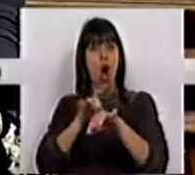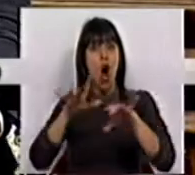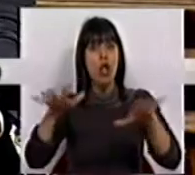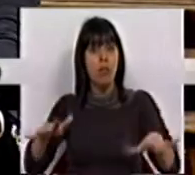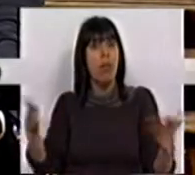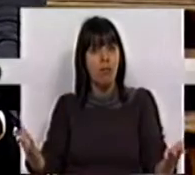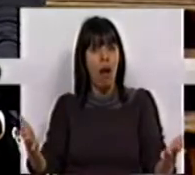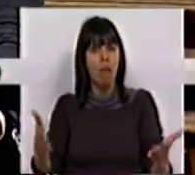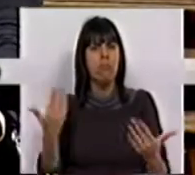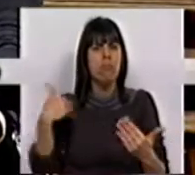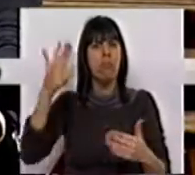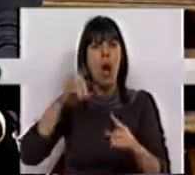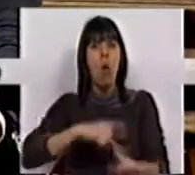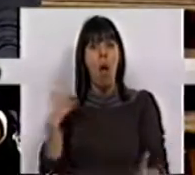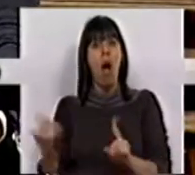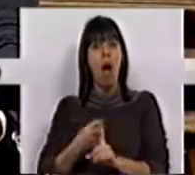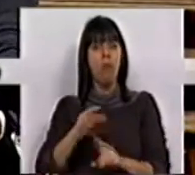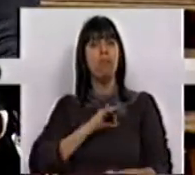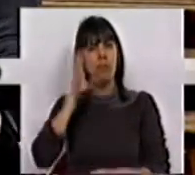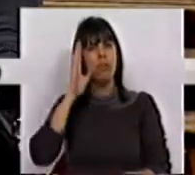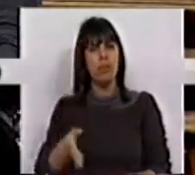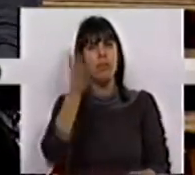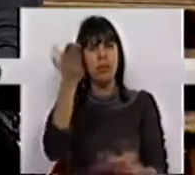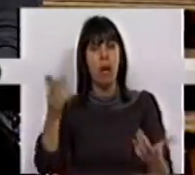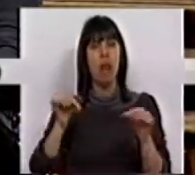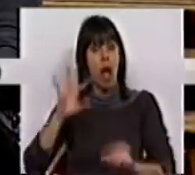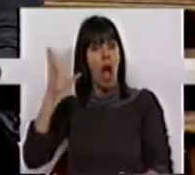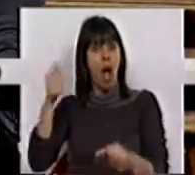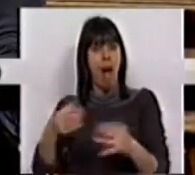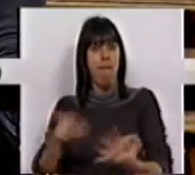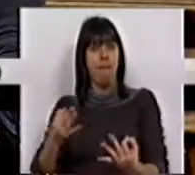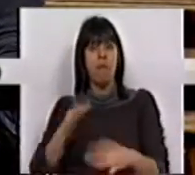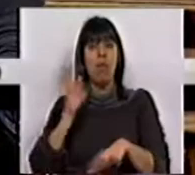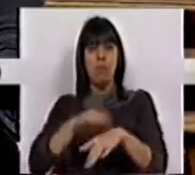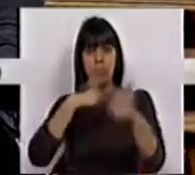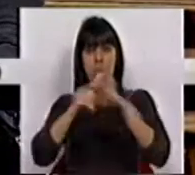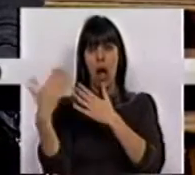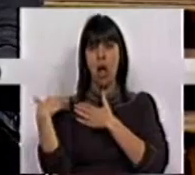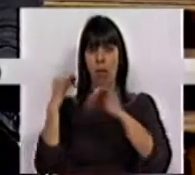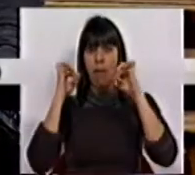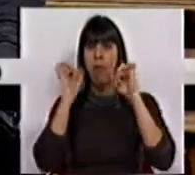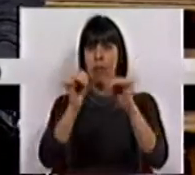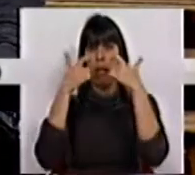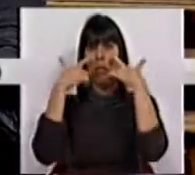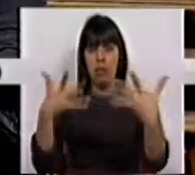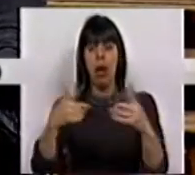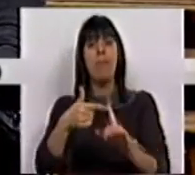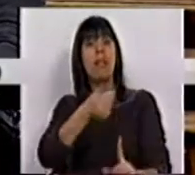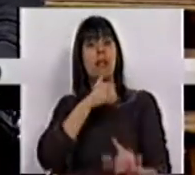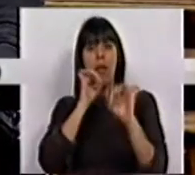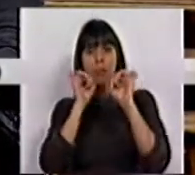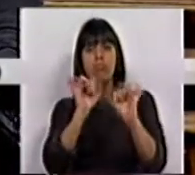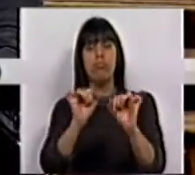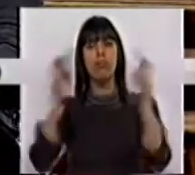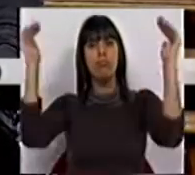dos hospitais. Há mais de um ano que os senhores sabem que isto acontece e por vossa responsabilidade e